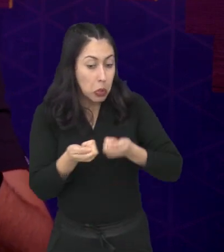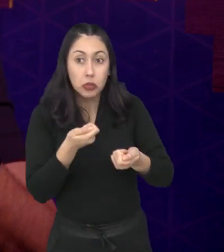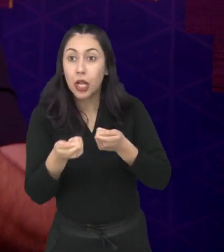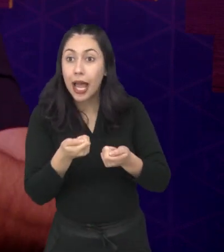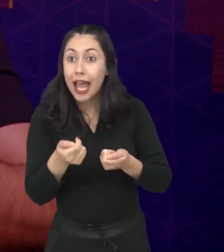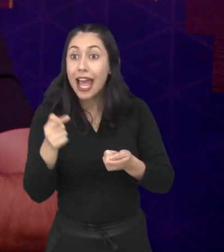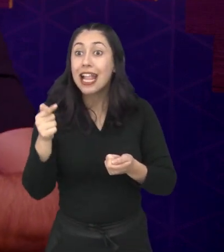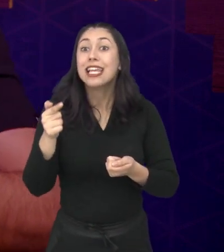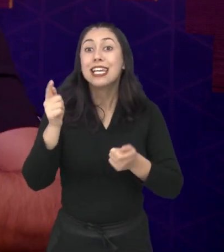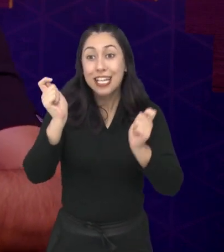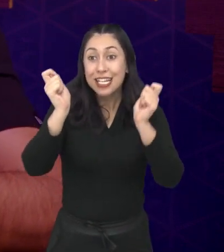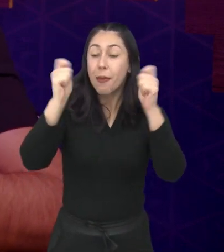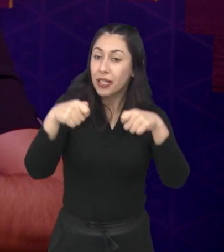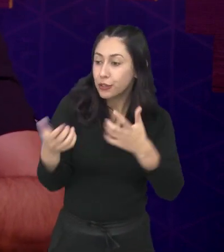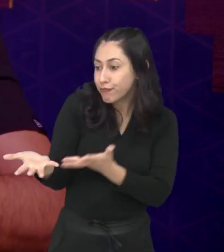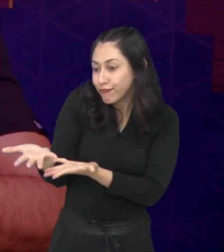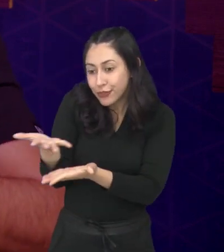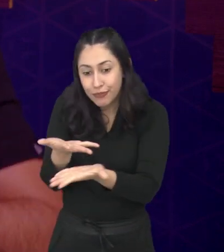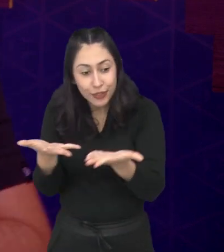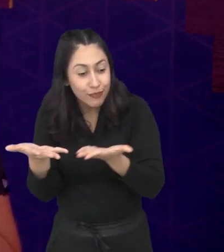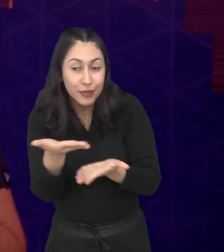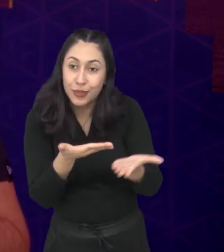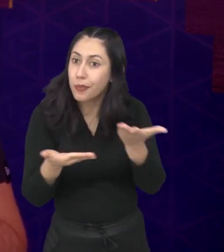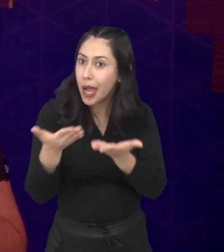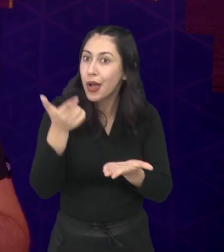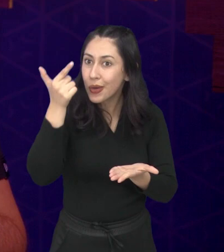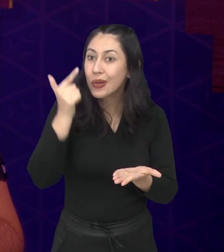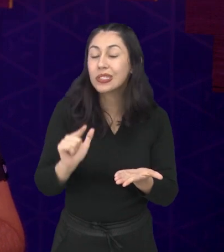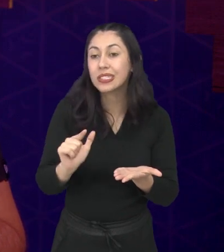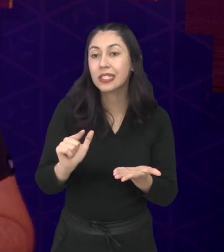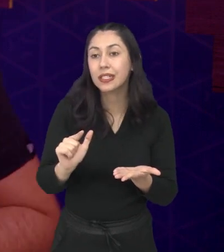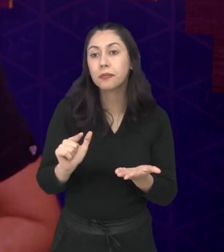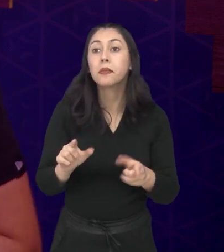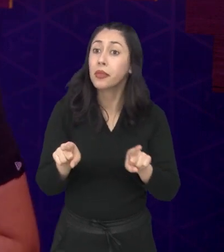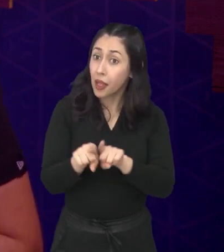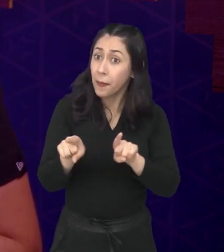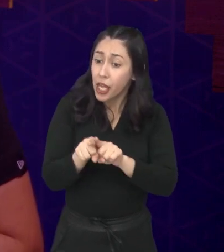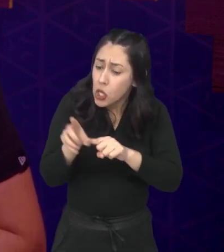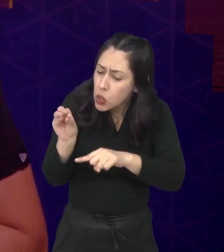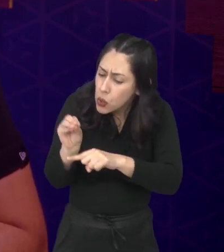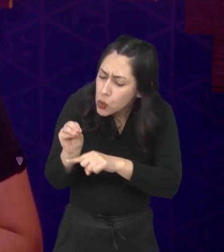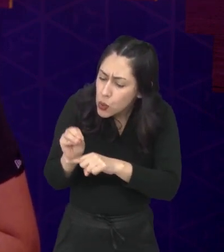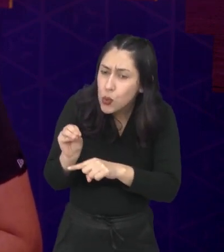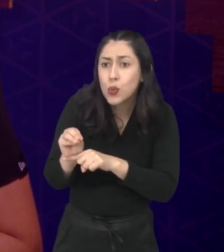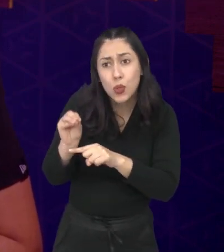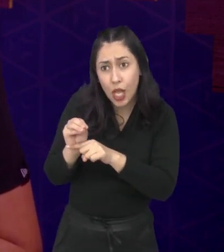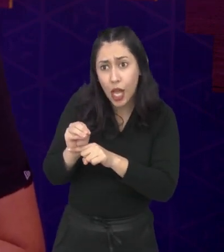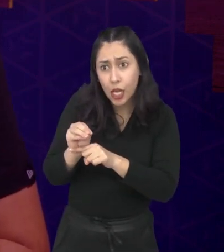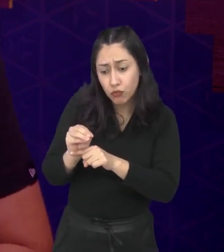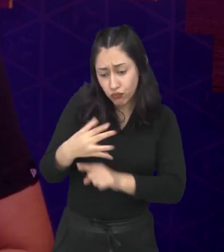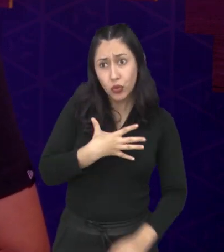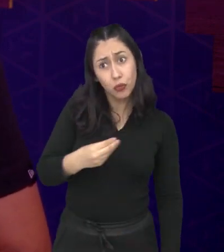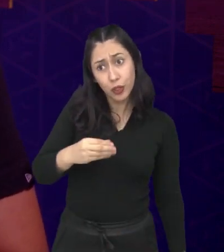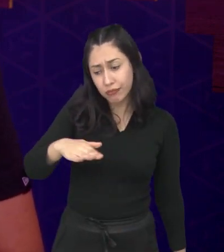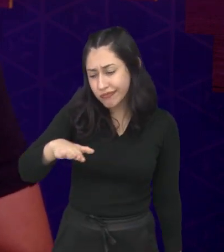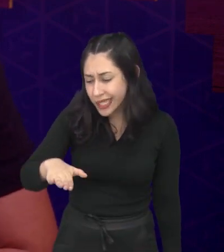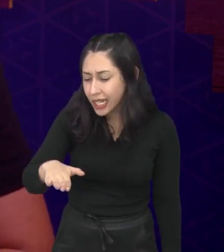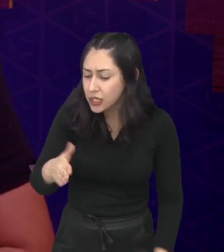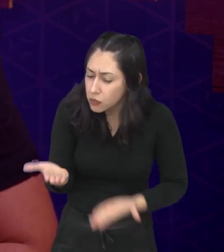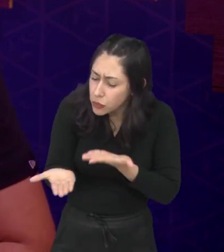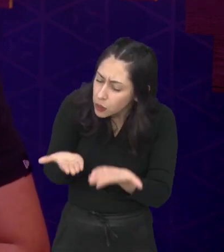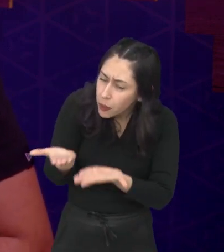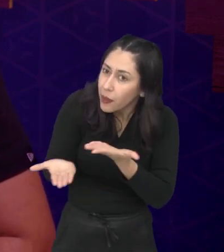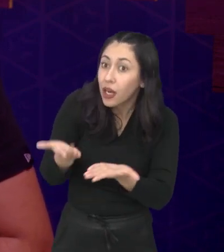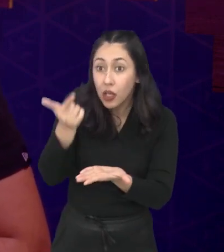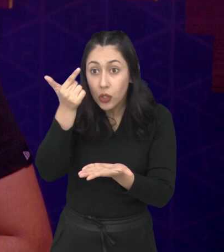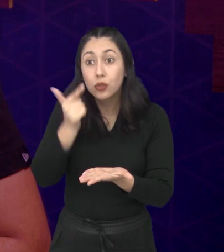inteligência emocional, sabia lidar muito com as pessoas e tal. E aí, inclusive com o próprio filho dele, que era uma criança,